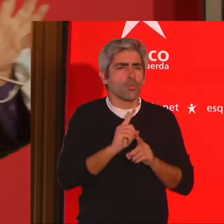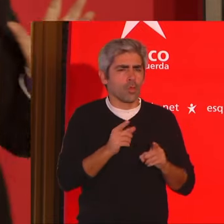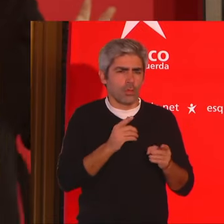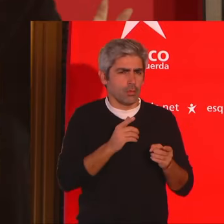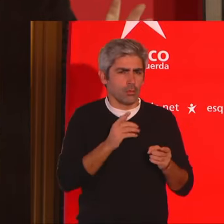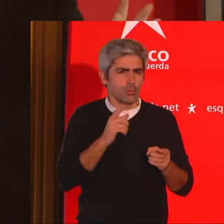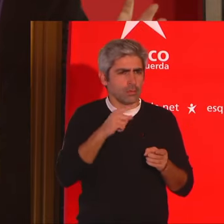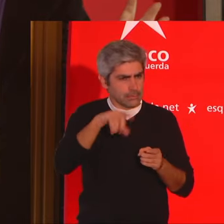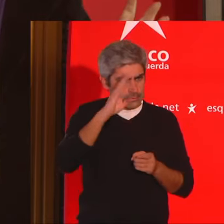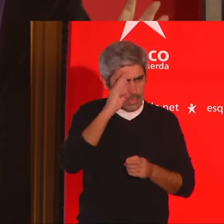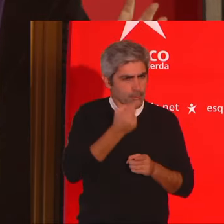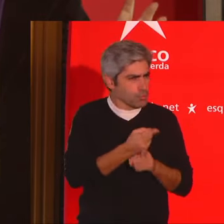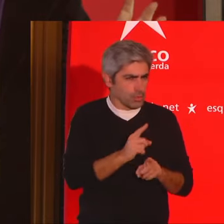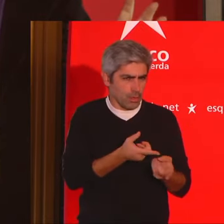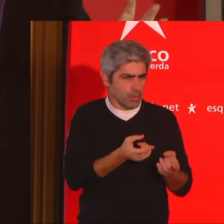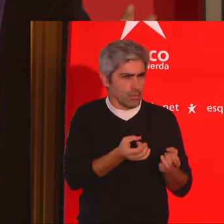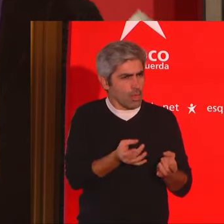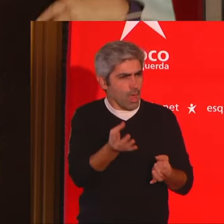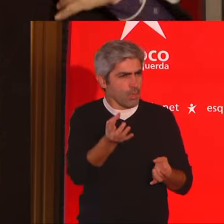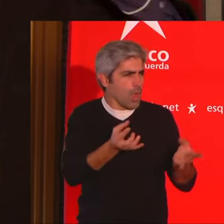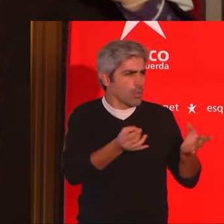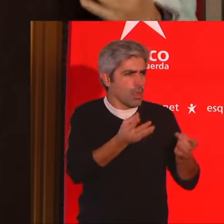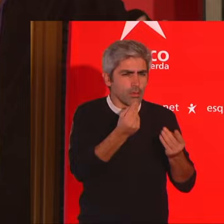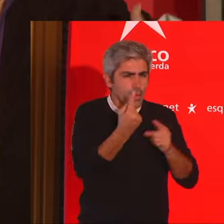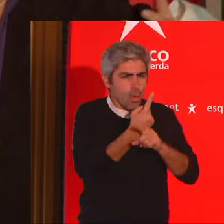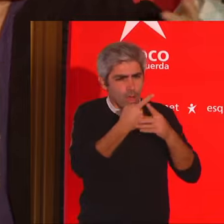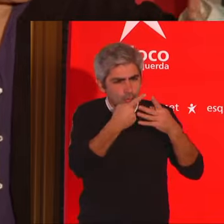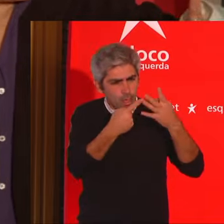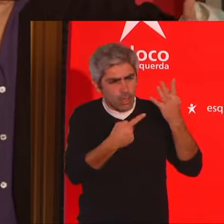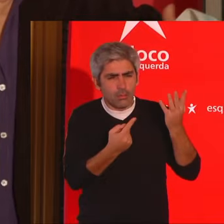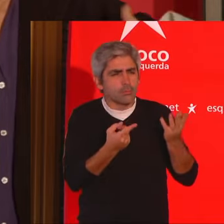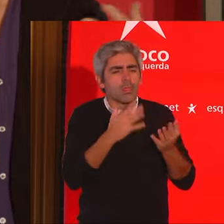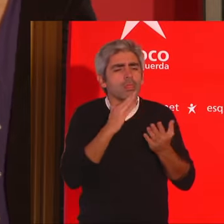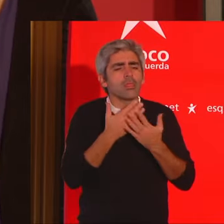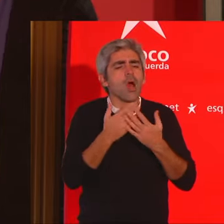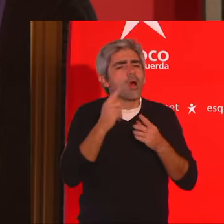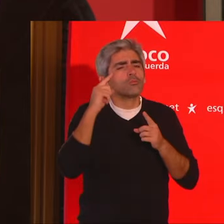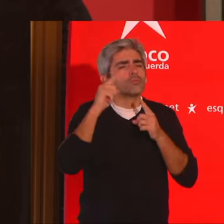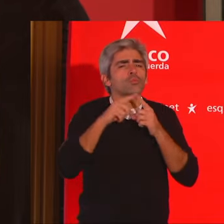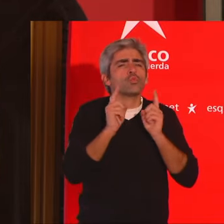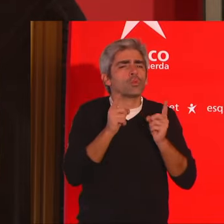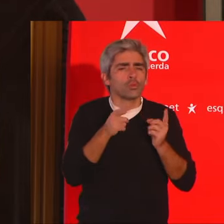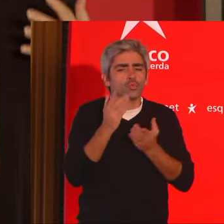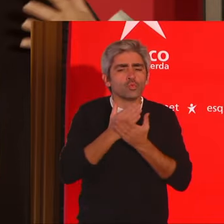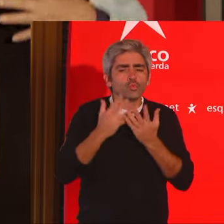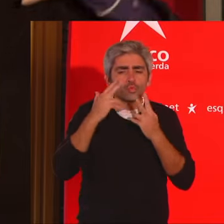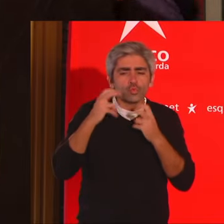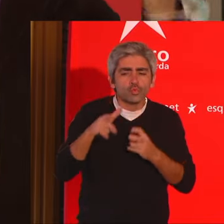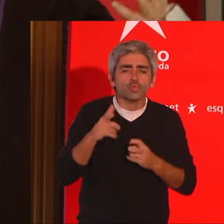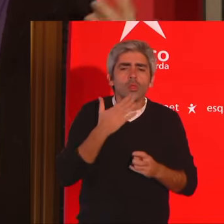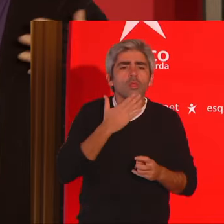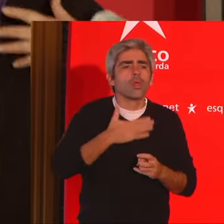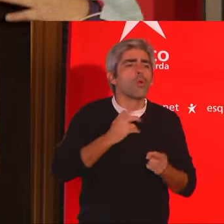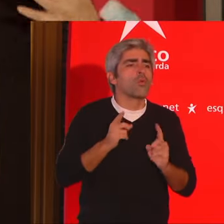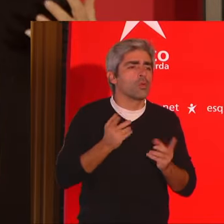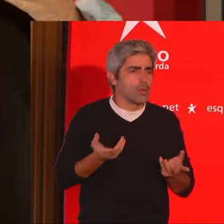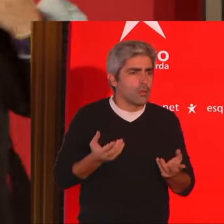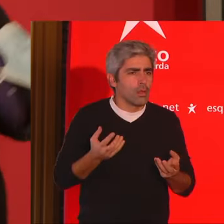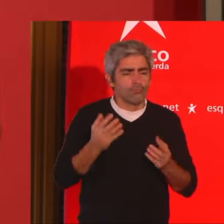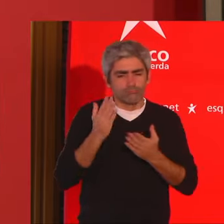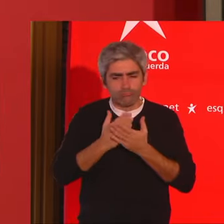Alguém sabe que concretização resultou desse estudo, que foi tão